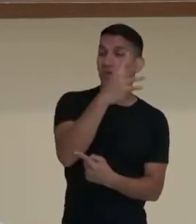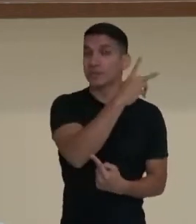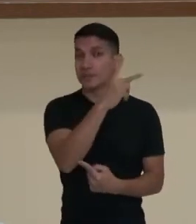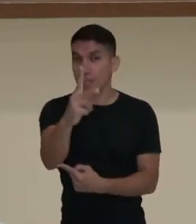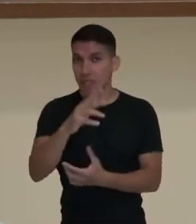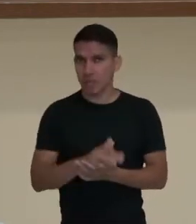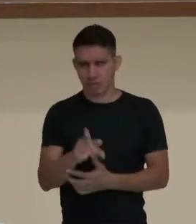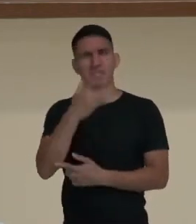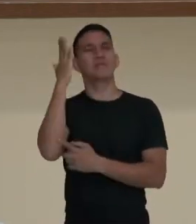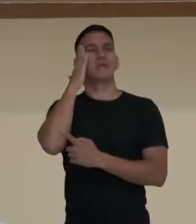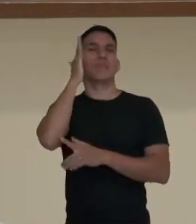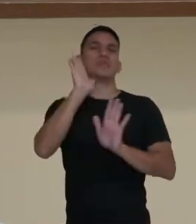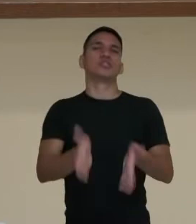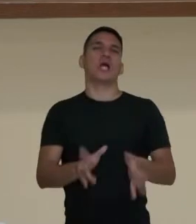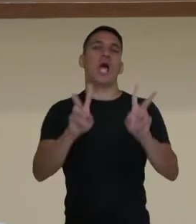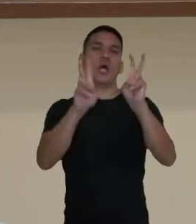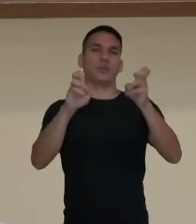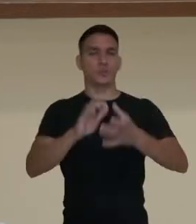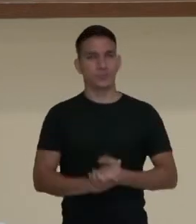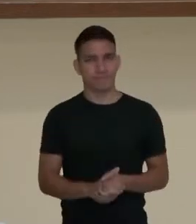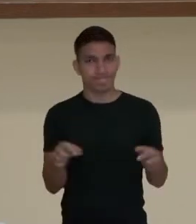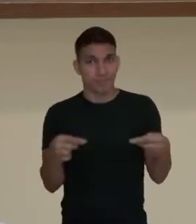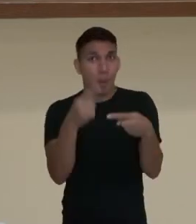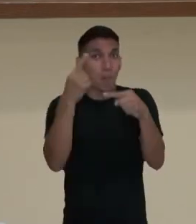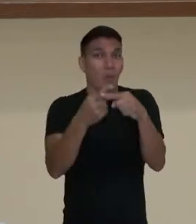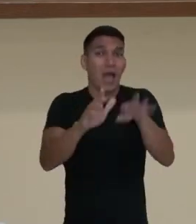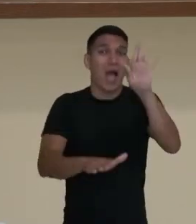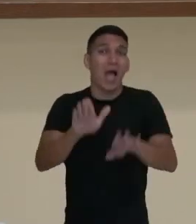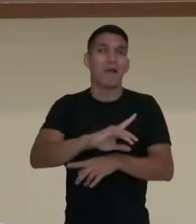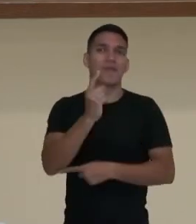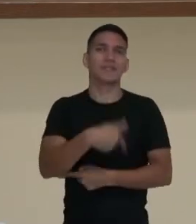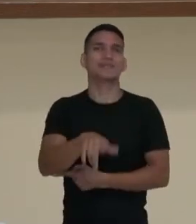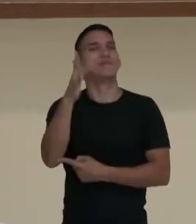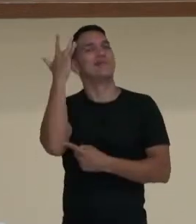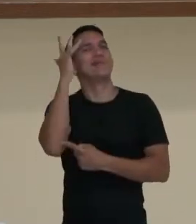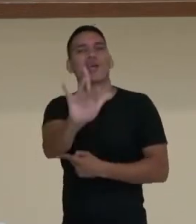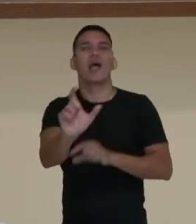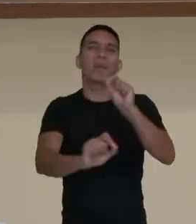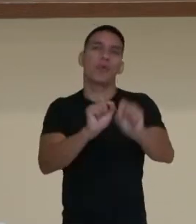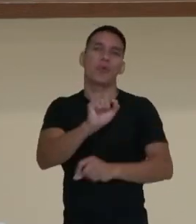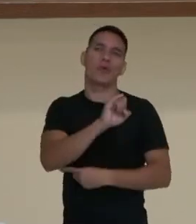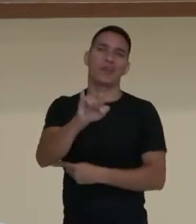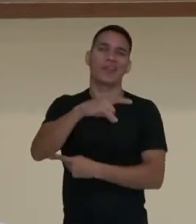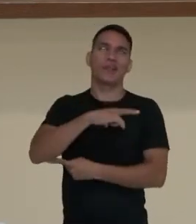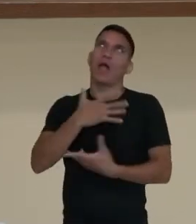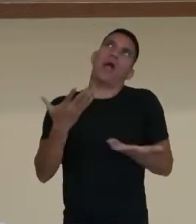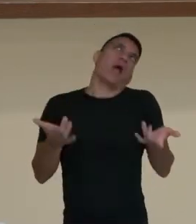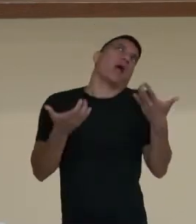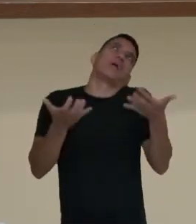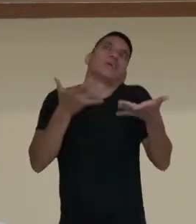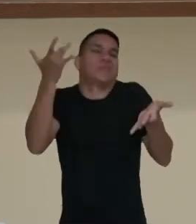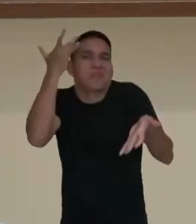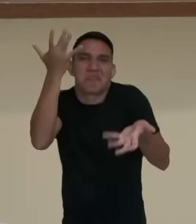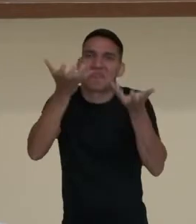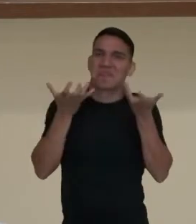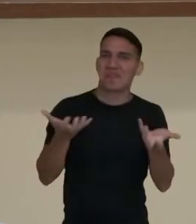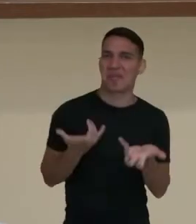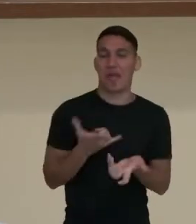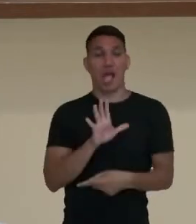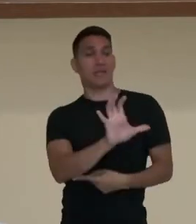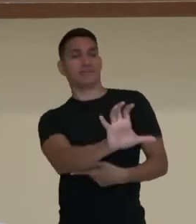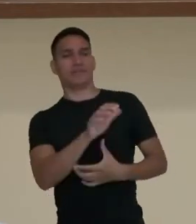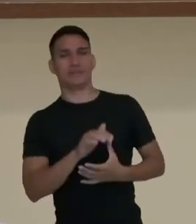futuro, você saber do que se trata. Porque às vezes você não sabe bem, eu quero ser